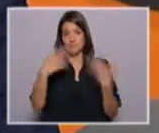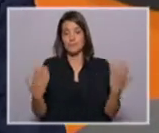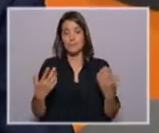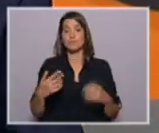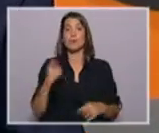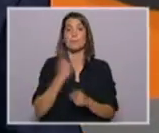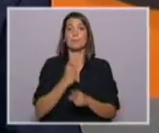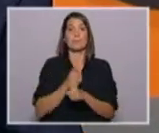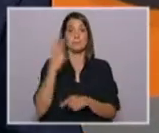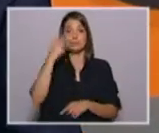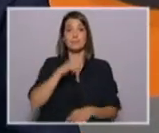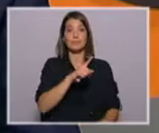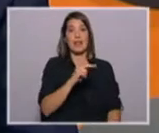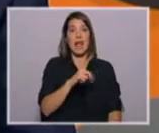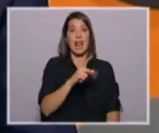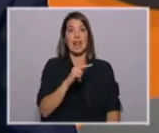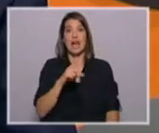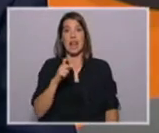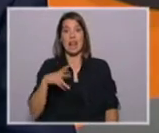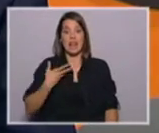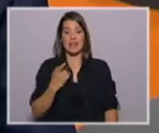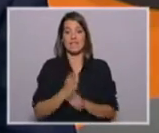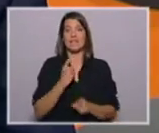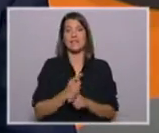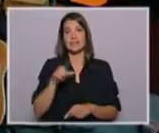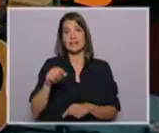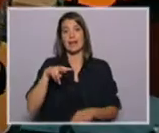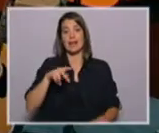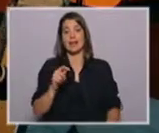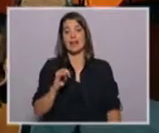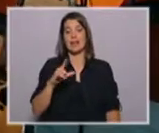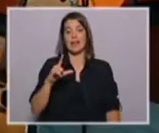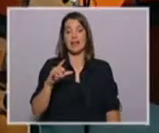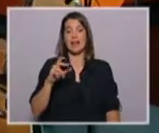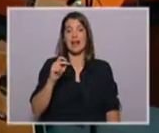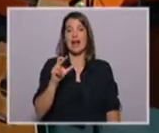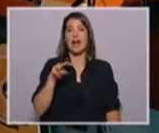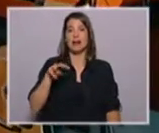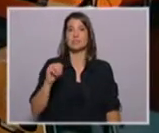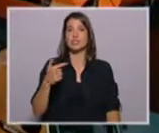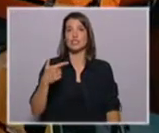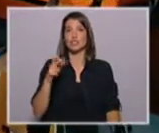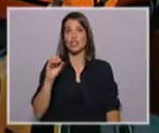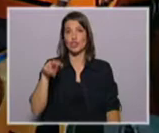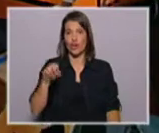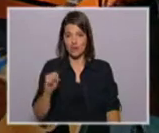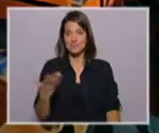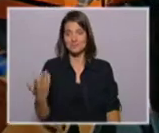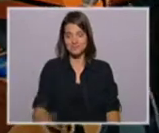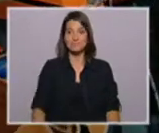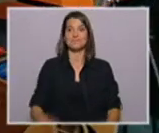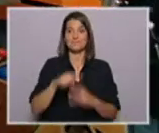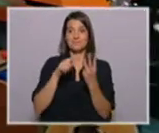Land ia fazer de Neil Armstrong. Que, infelizmente, dos 3 astronautas